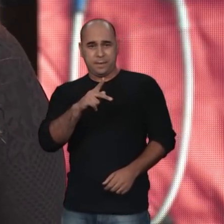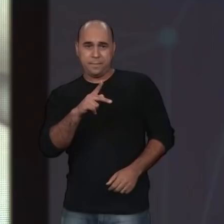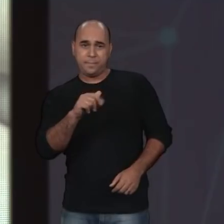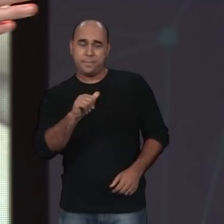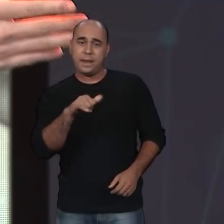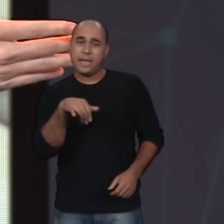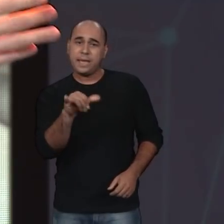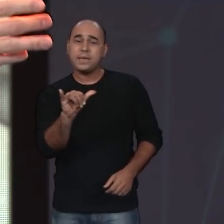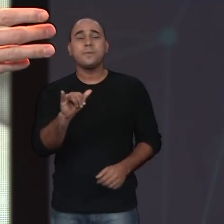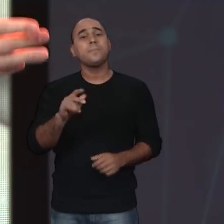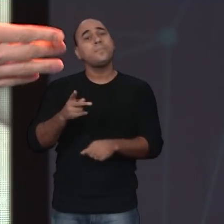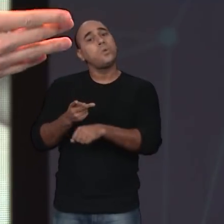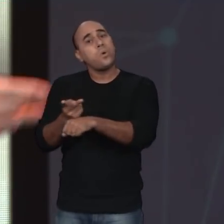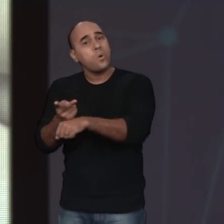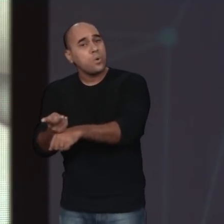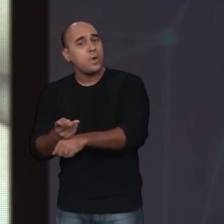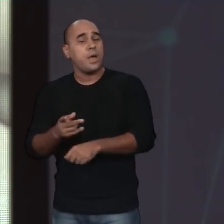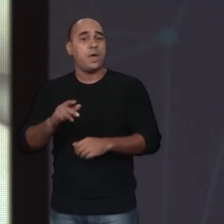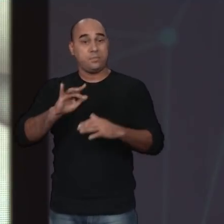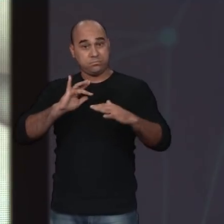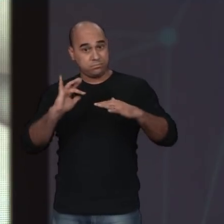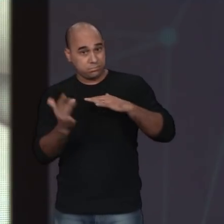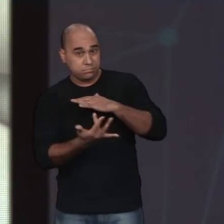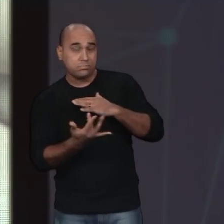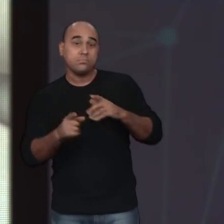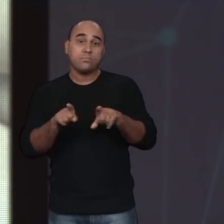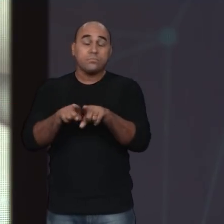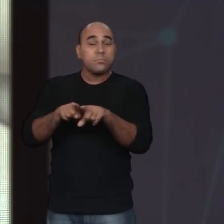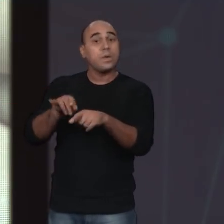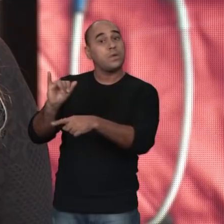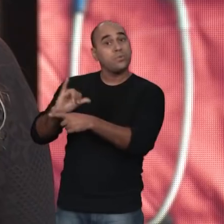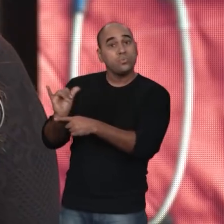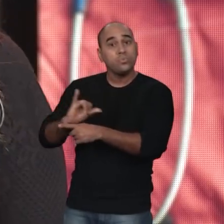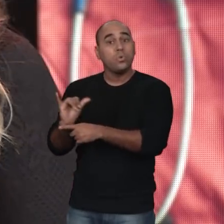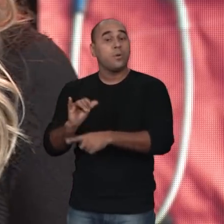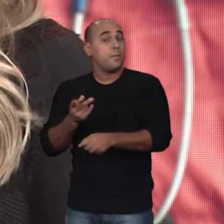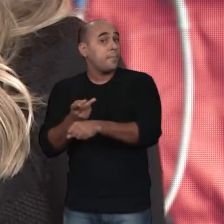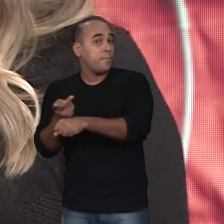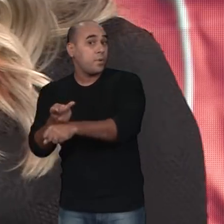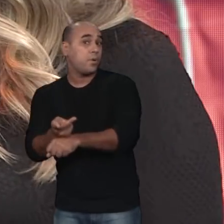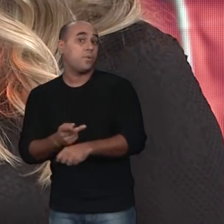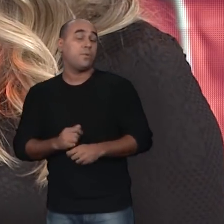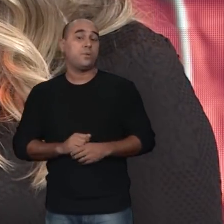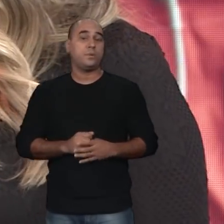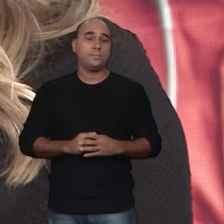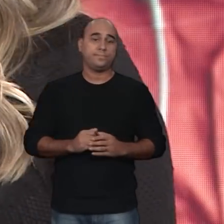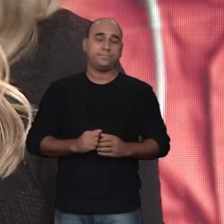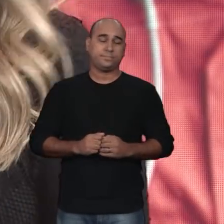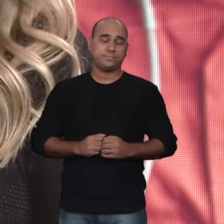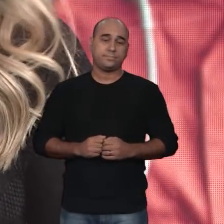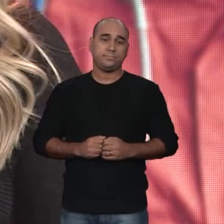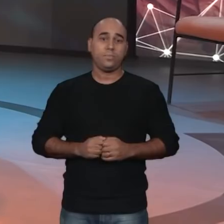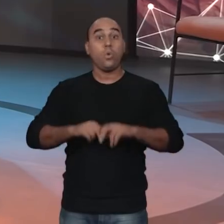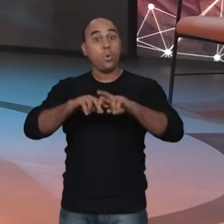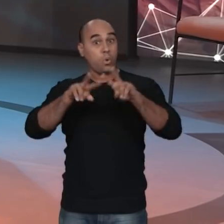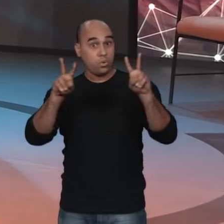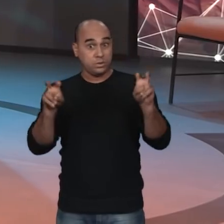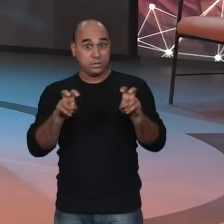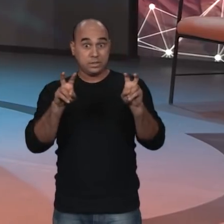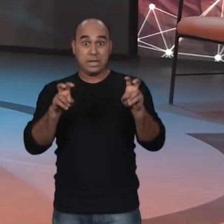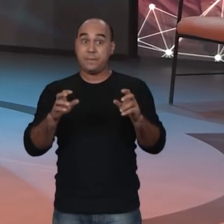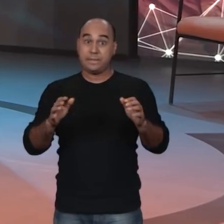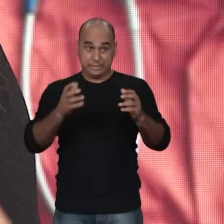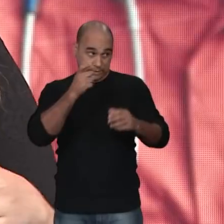Tem tudo isso e nas redes sociais da Novo Tempo também, né, Flávia? É verdade. E Leite, hoje o tema, olha só que interessante, o porquê